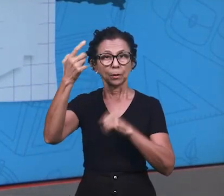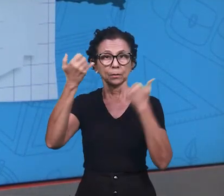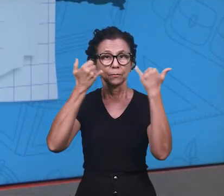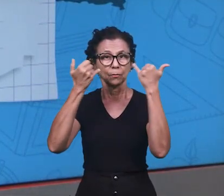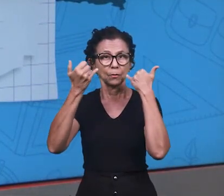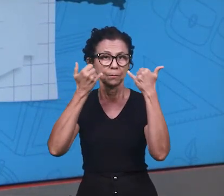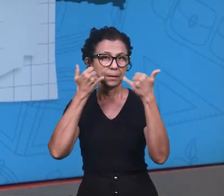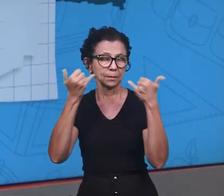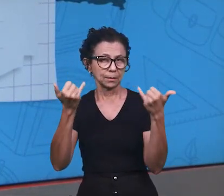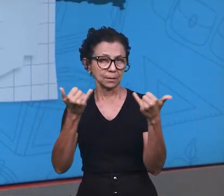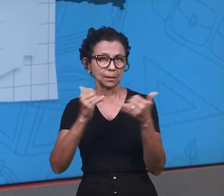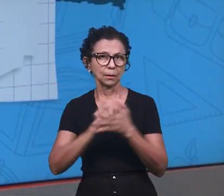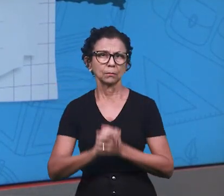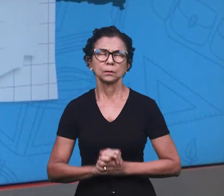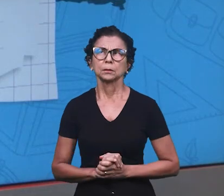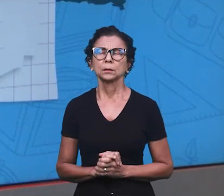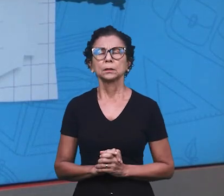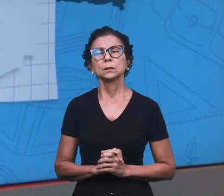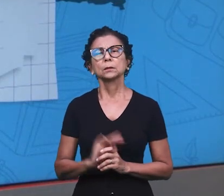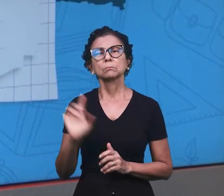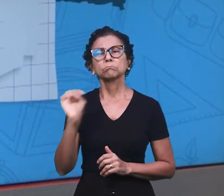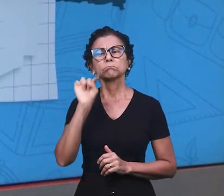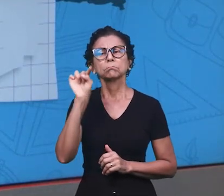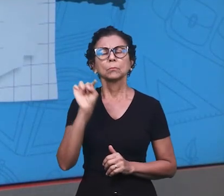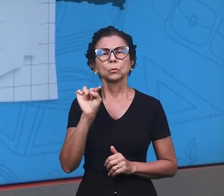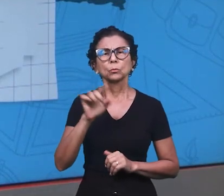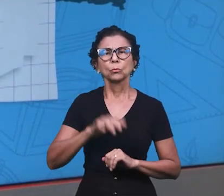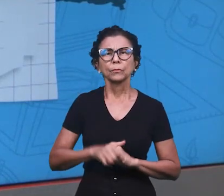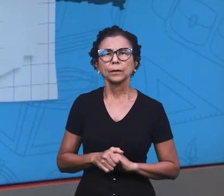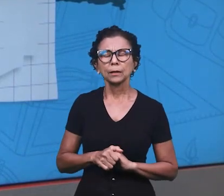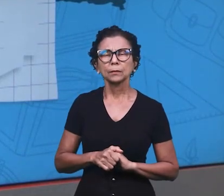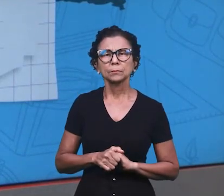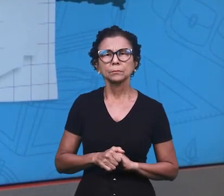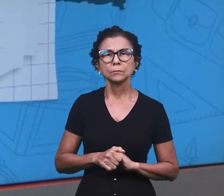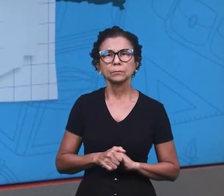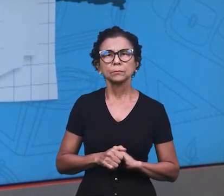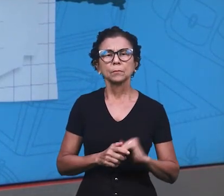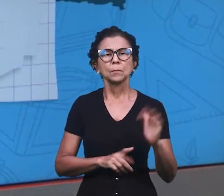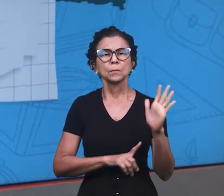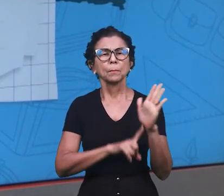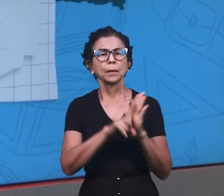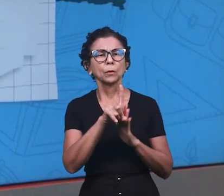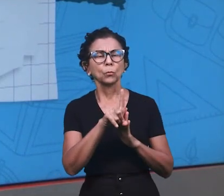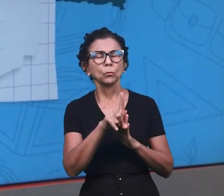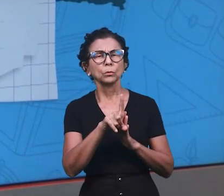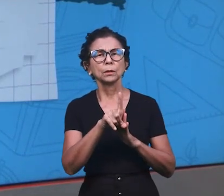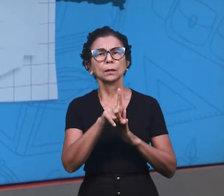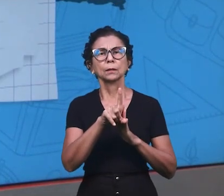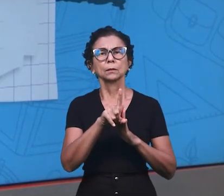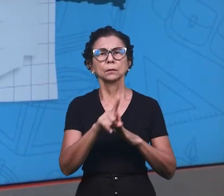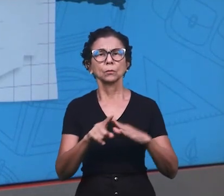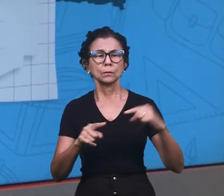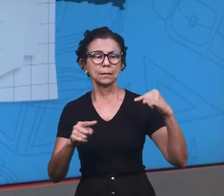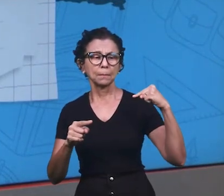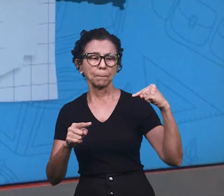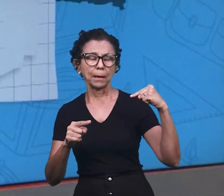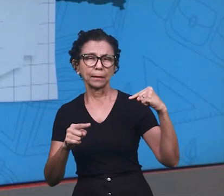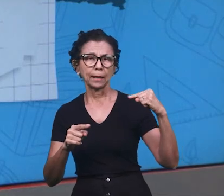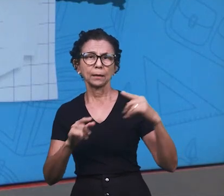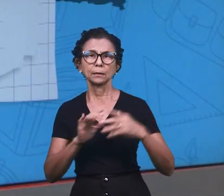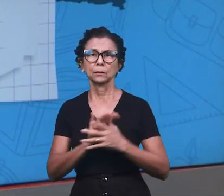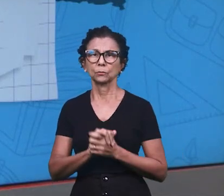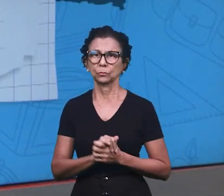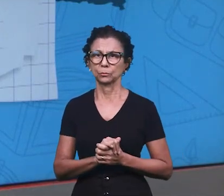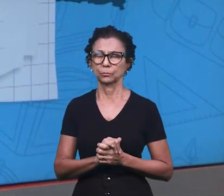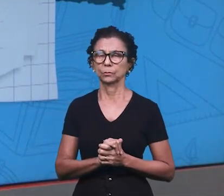quando ele fala de tal prerrogativa, eu estou costurando com o período anterior. Então, dentro do mesmo parágrafo, eu tenho costuras